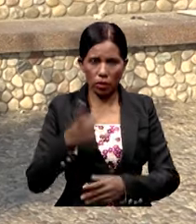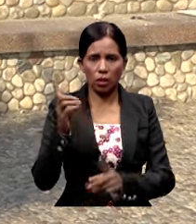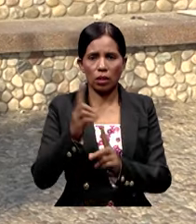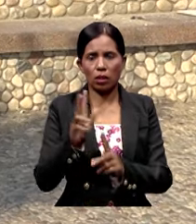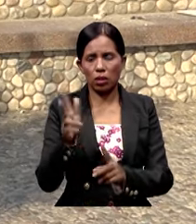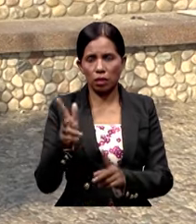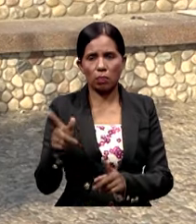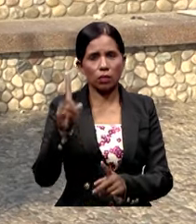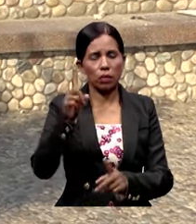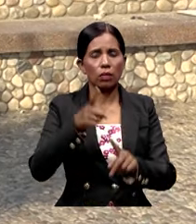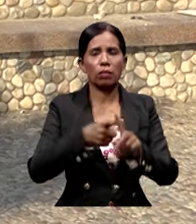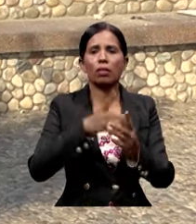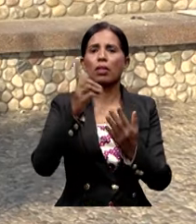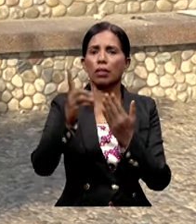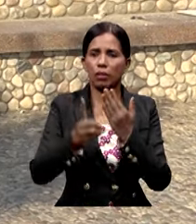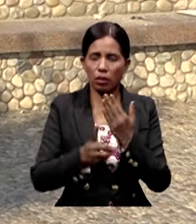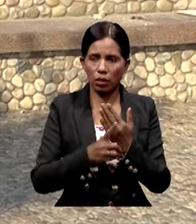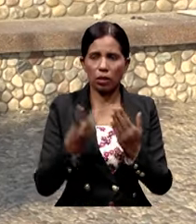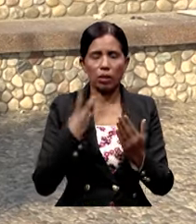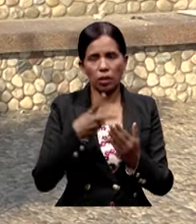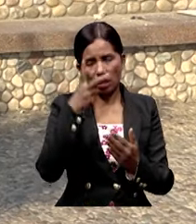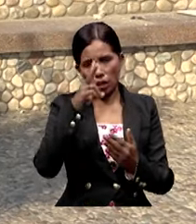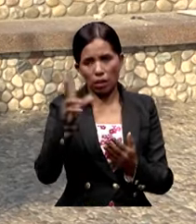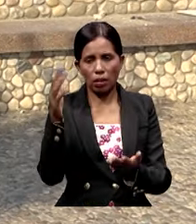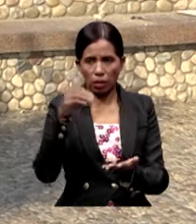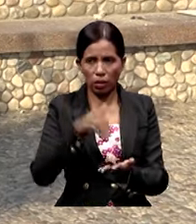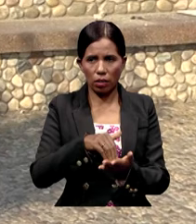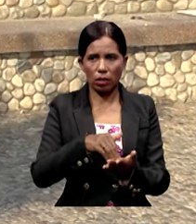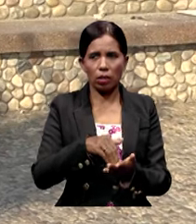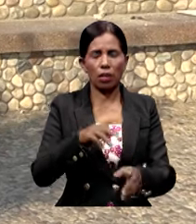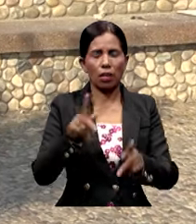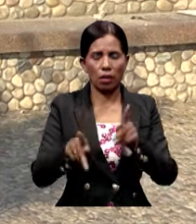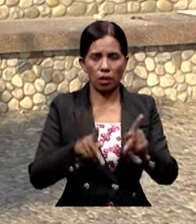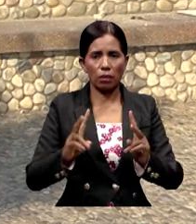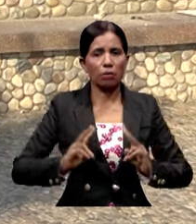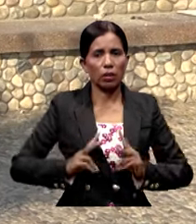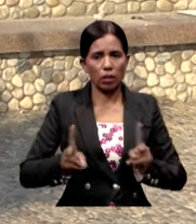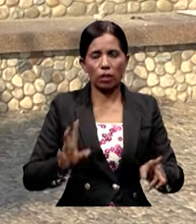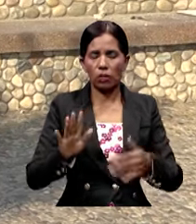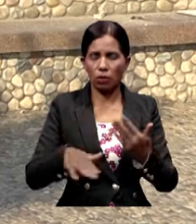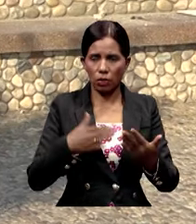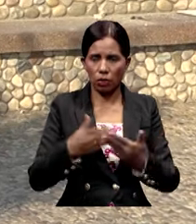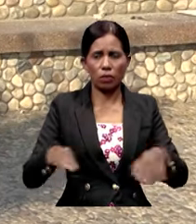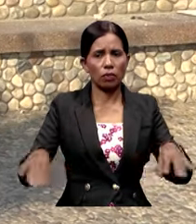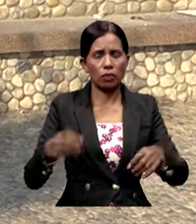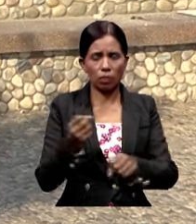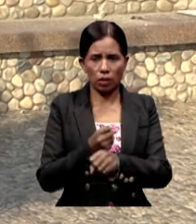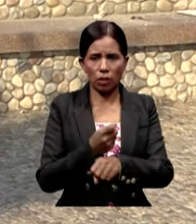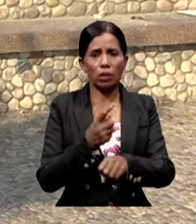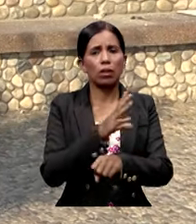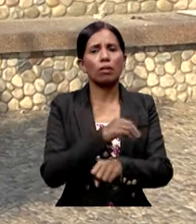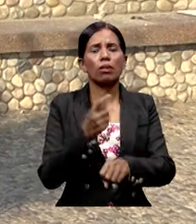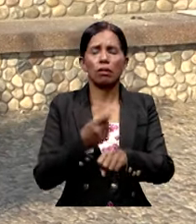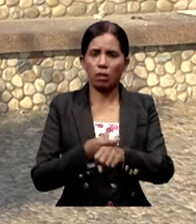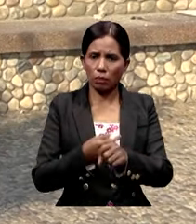resing ira fulan dezembro. Ita hare hikas vila fale heroi no heroi nesir hotu ne luta. No iha tempo irane,